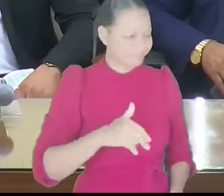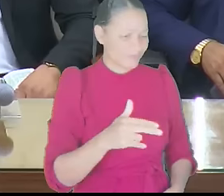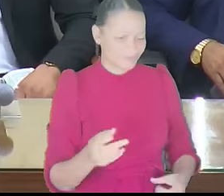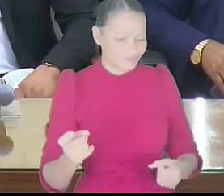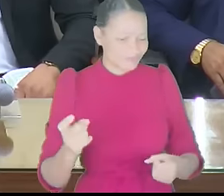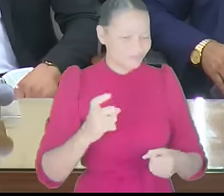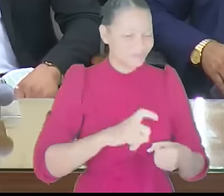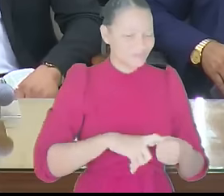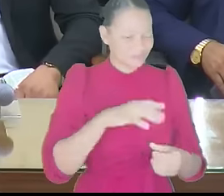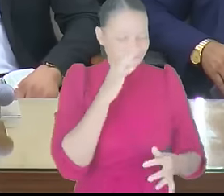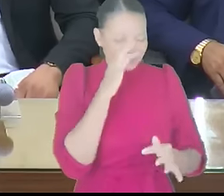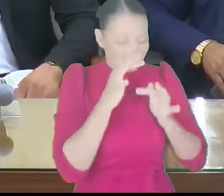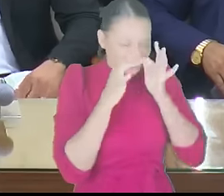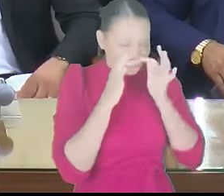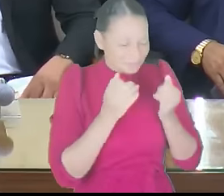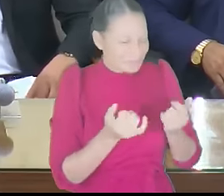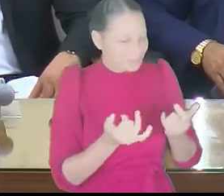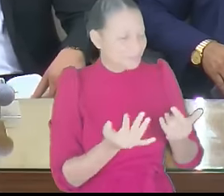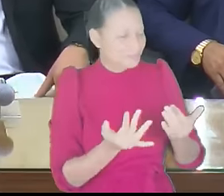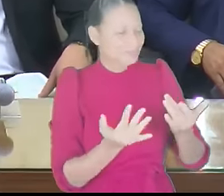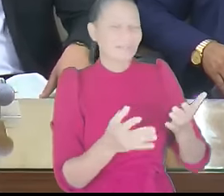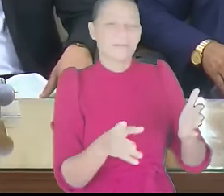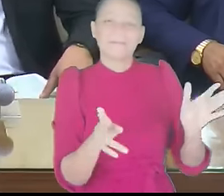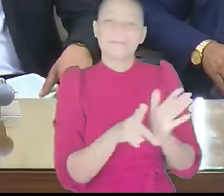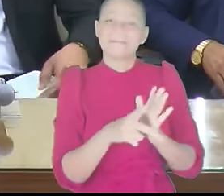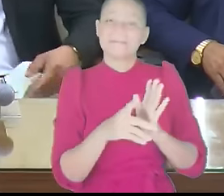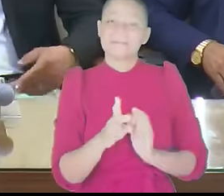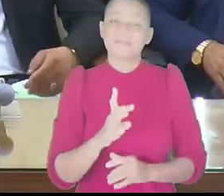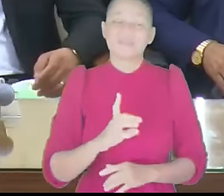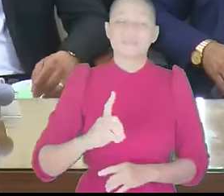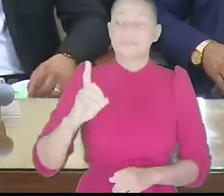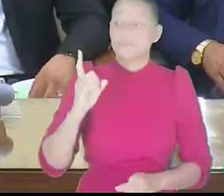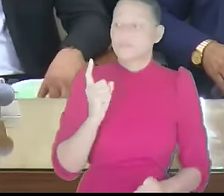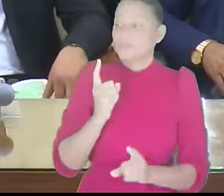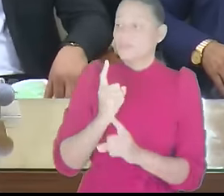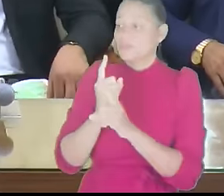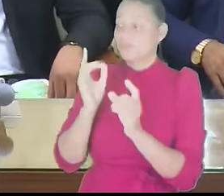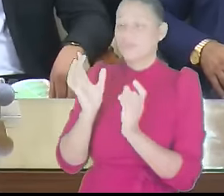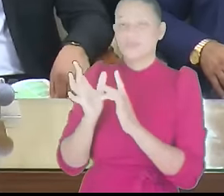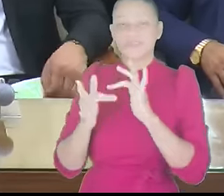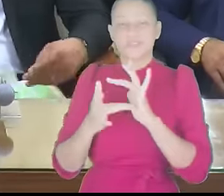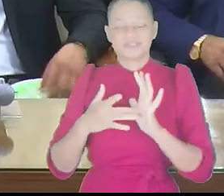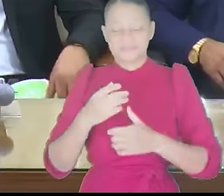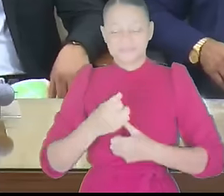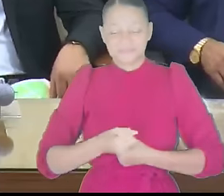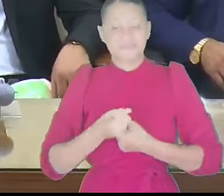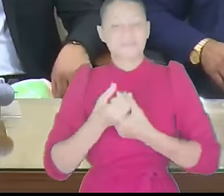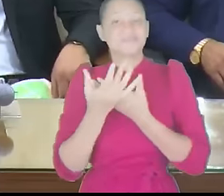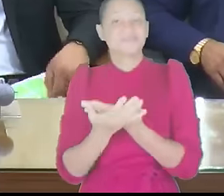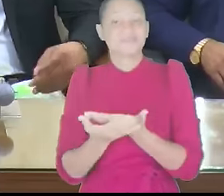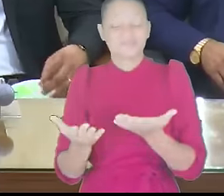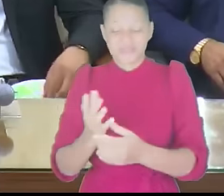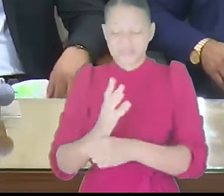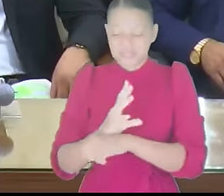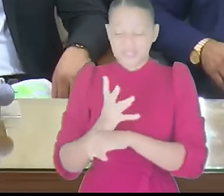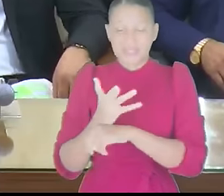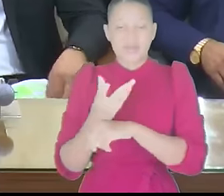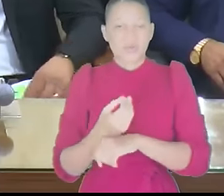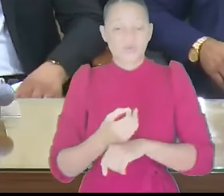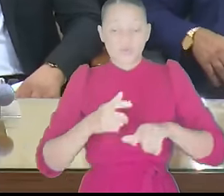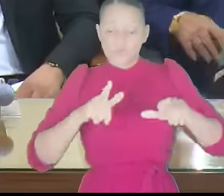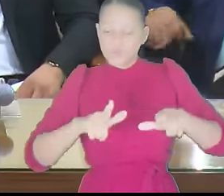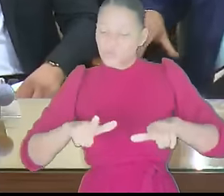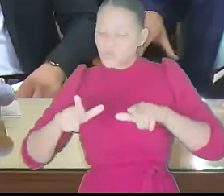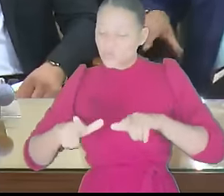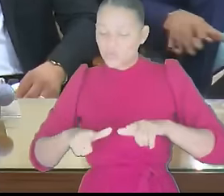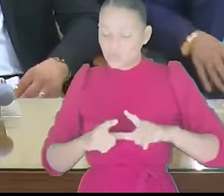voltar para o jardim de Deus. Para encontrar Jesus, eu quero dizer à igreja, o lugar de encontrar